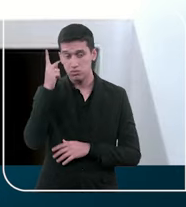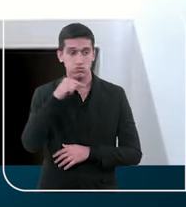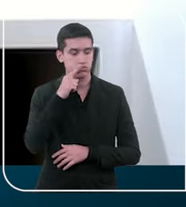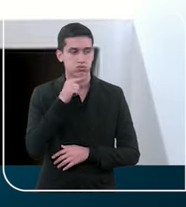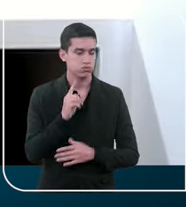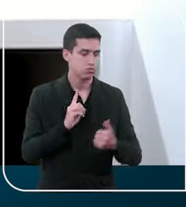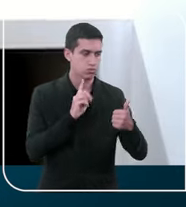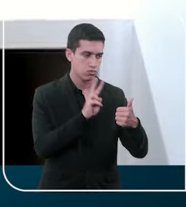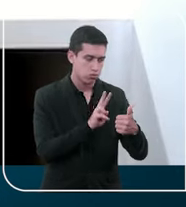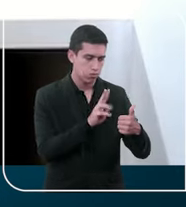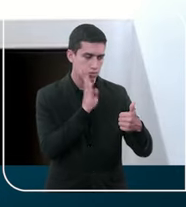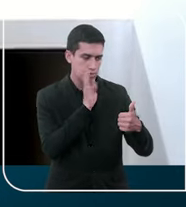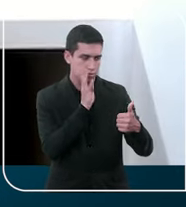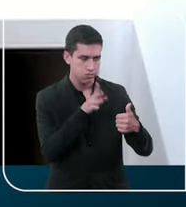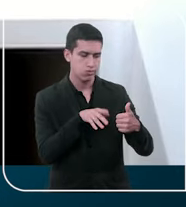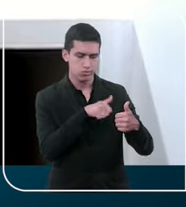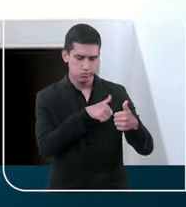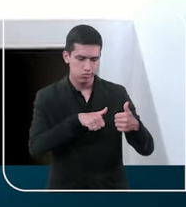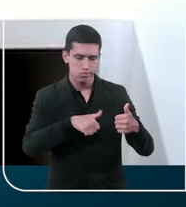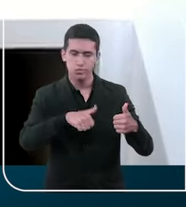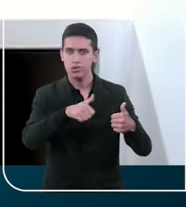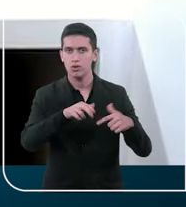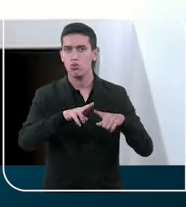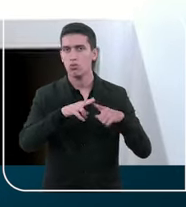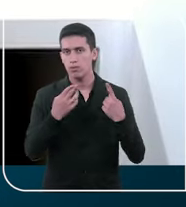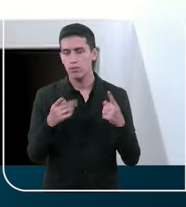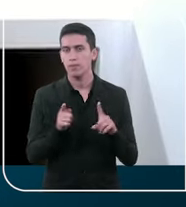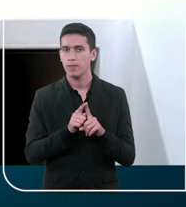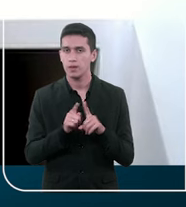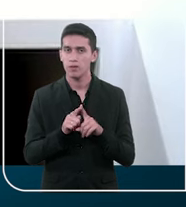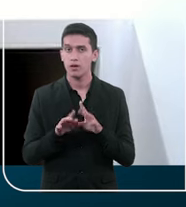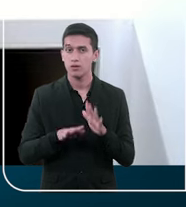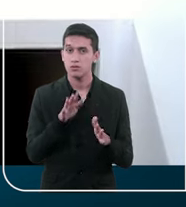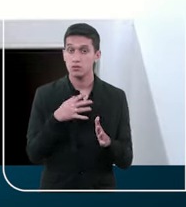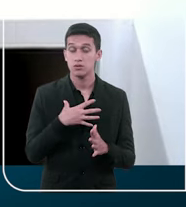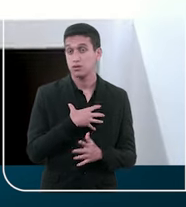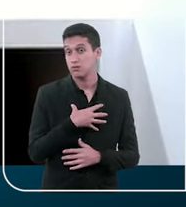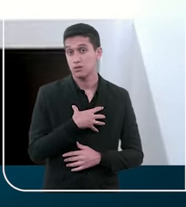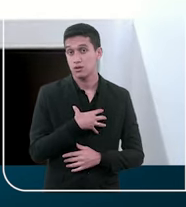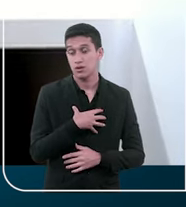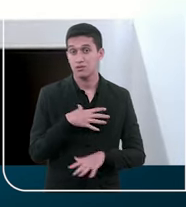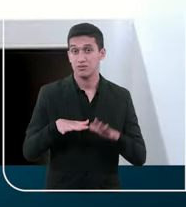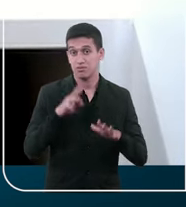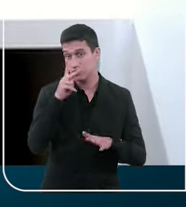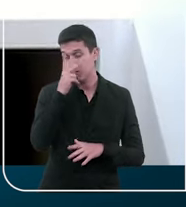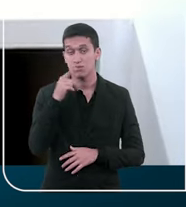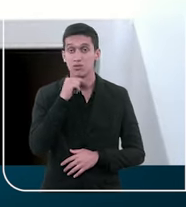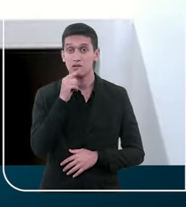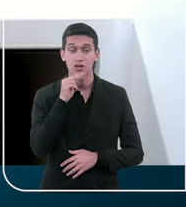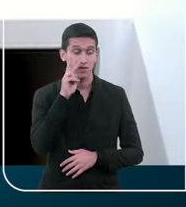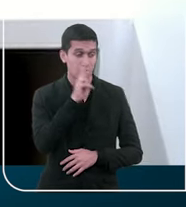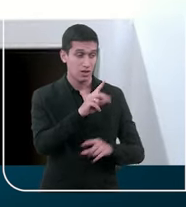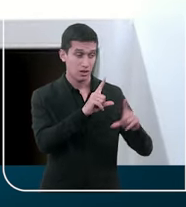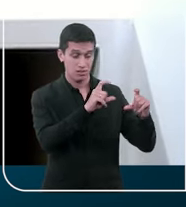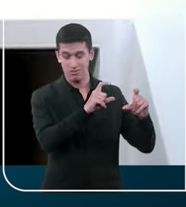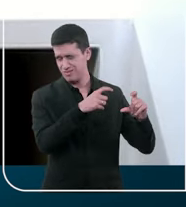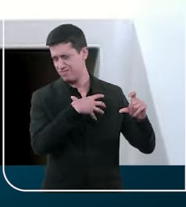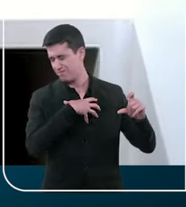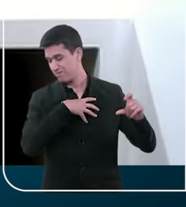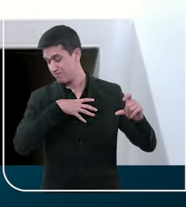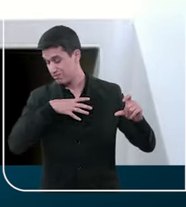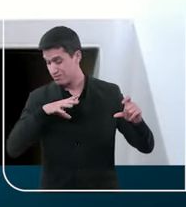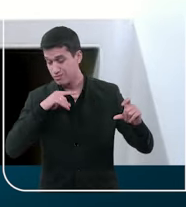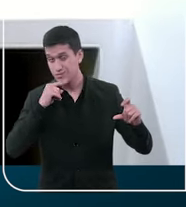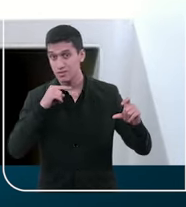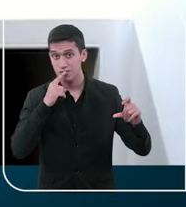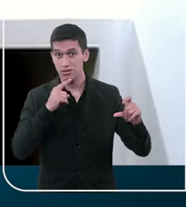impeçam a pessoa de conseguir acompanhar o júri, ou limitações até mesmo de sentidos, né? Pessoas que não conseguem, por exemplo, ver as imagens